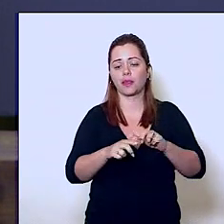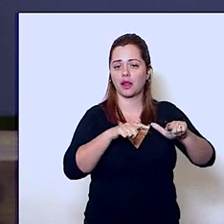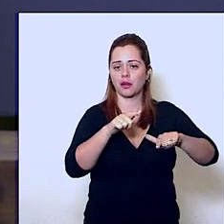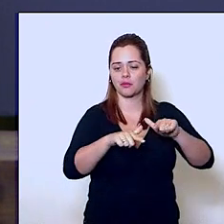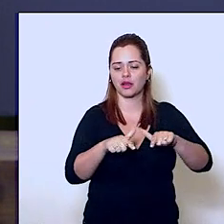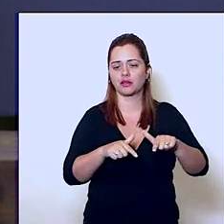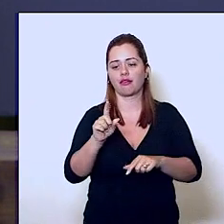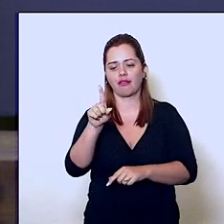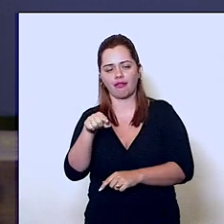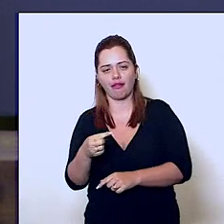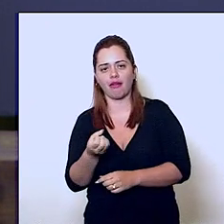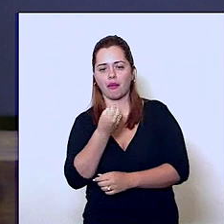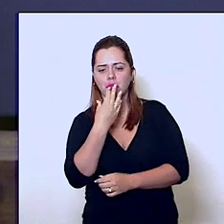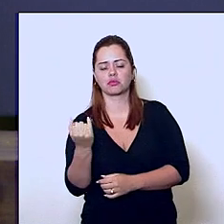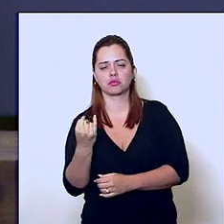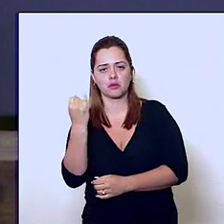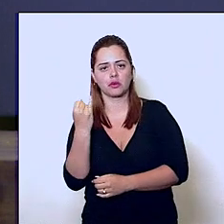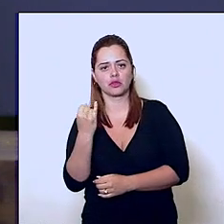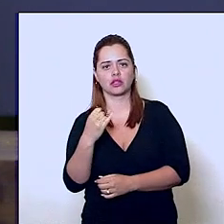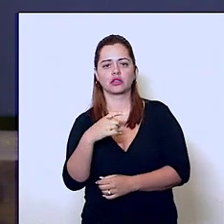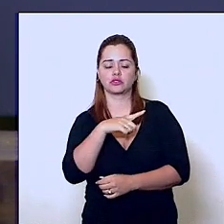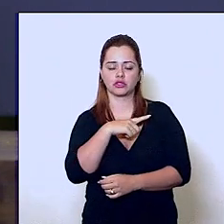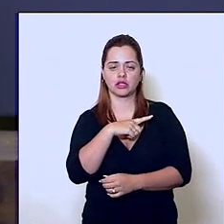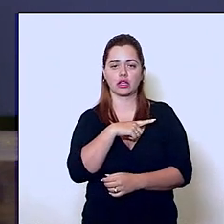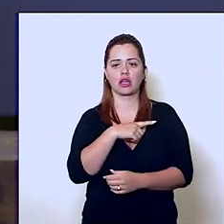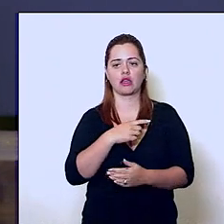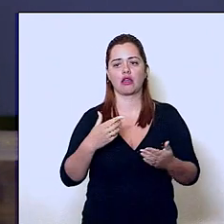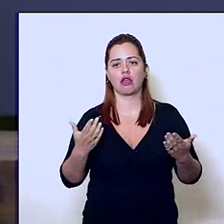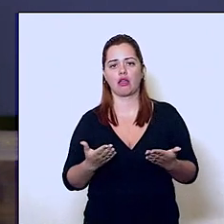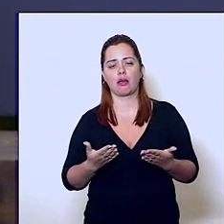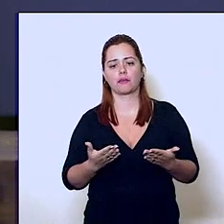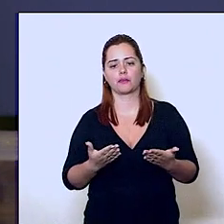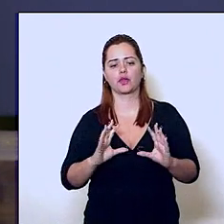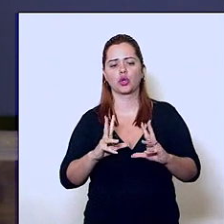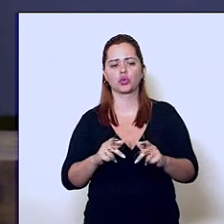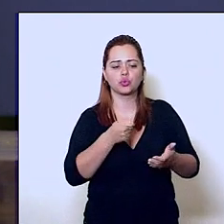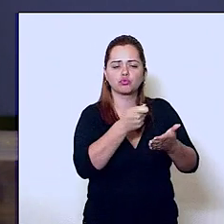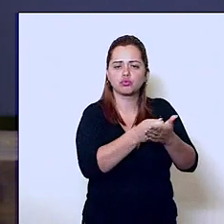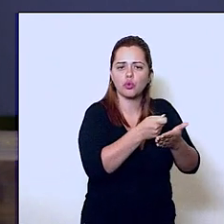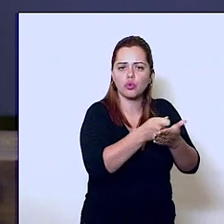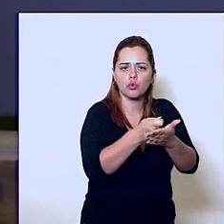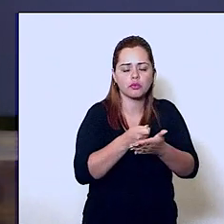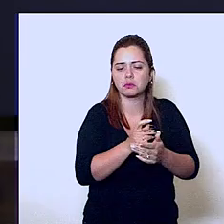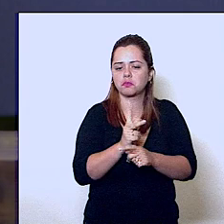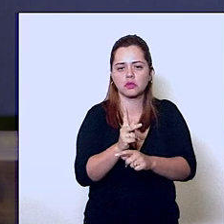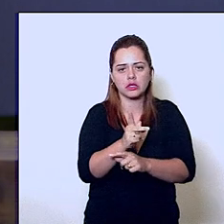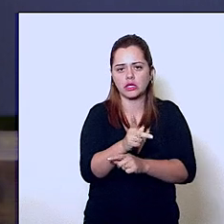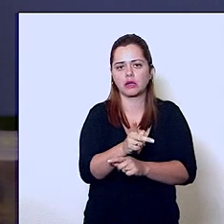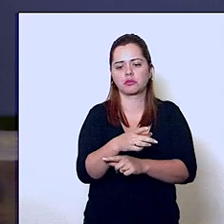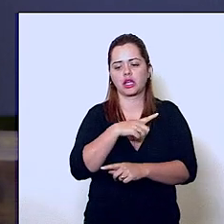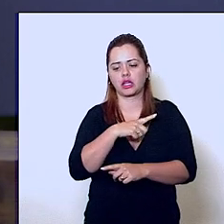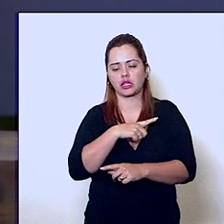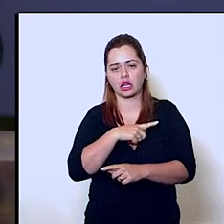que detêm, portanto, esse compromisso com o Brasil e têm esse momento de poder defender o interesse do nosso